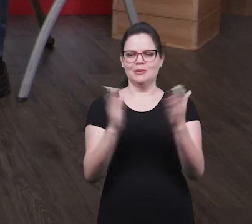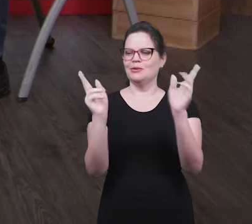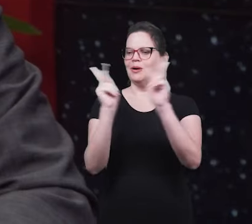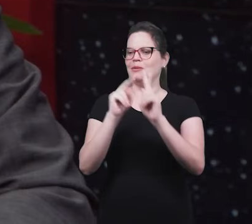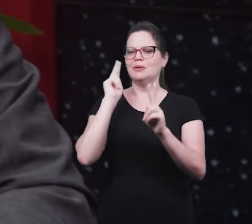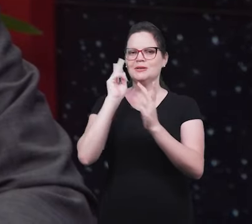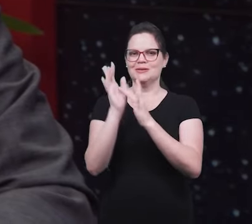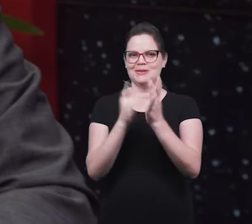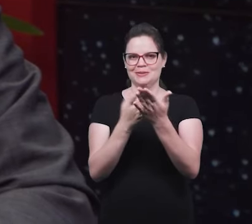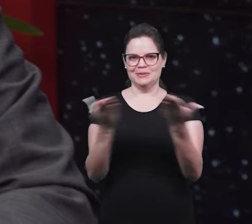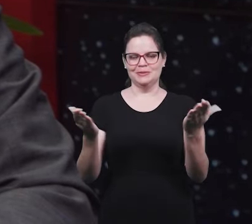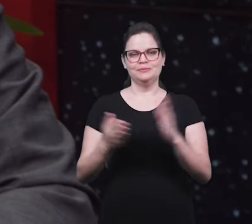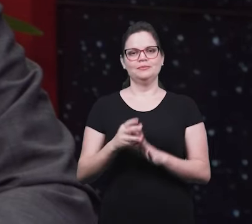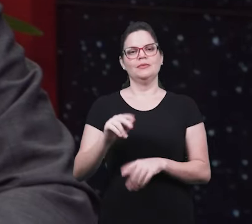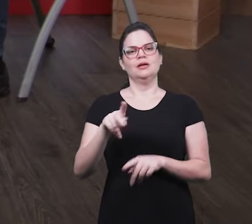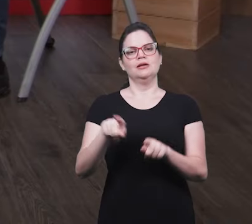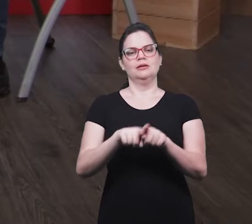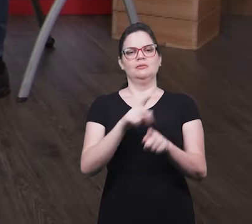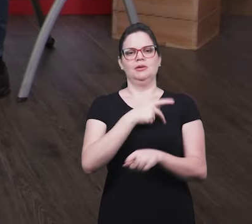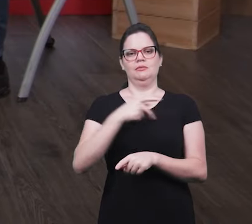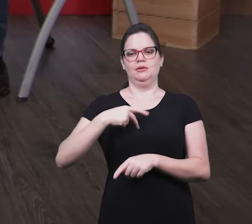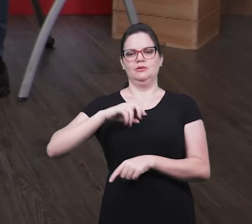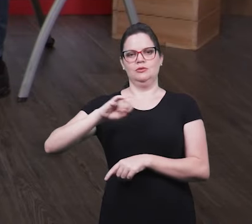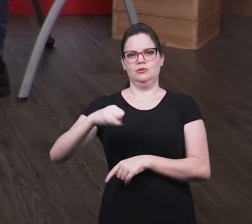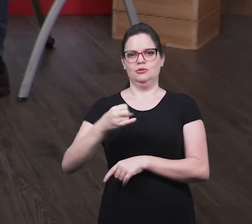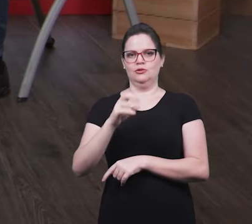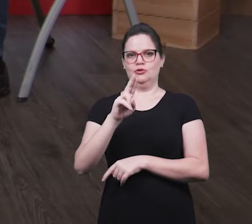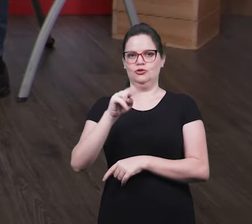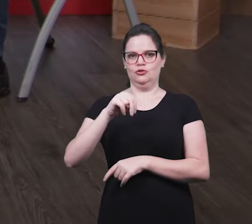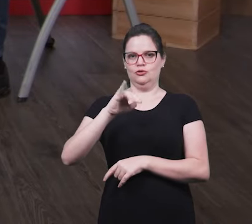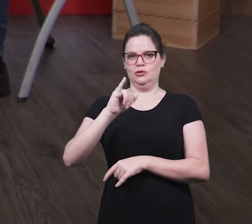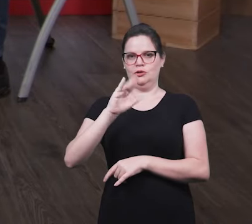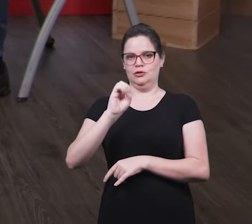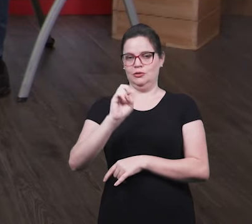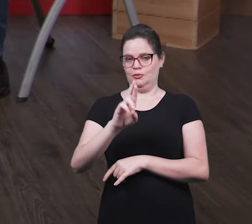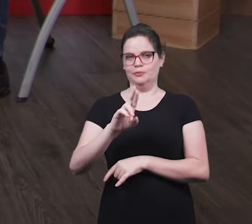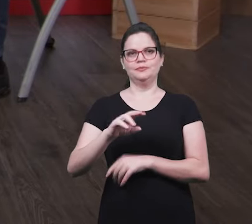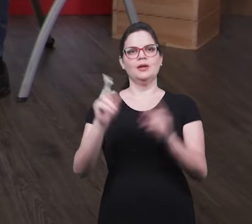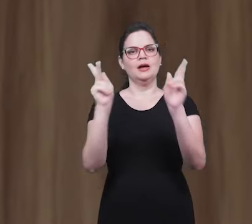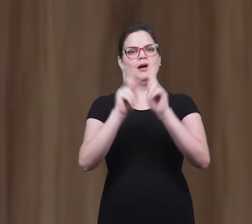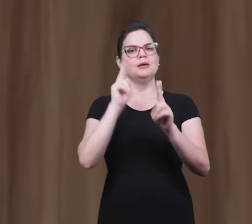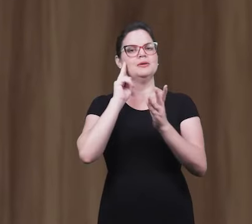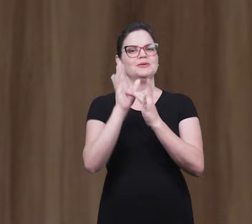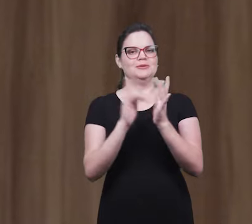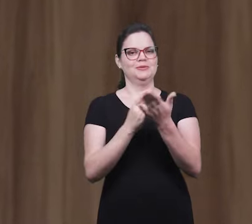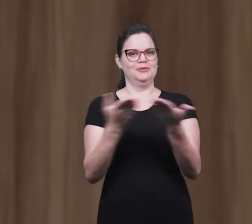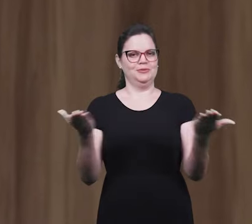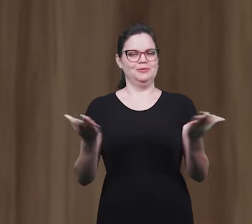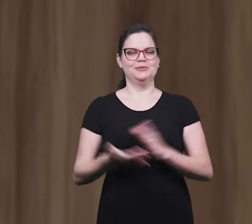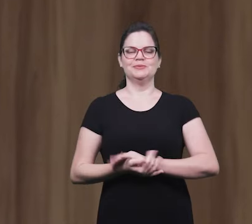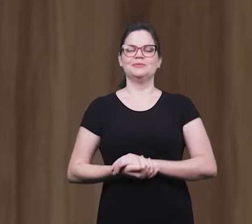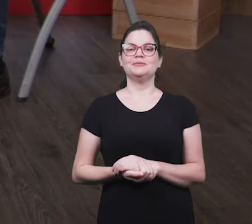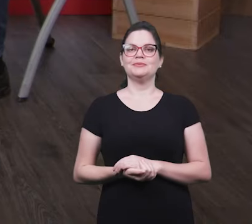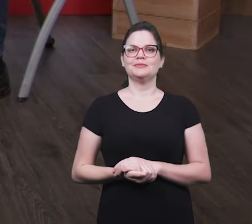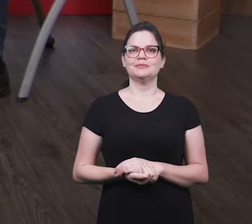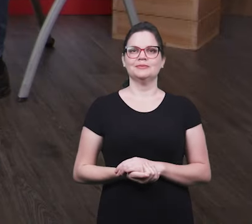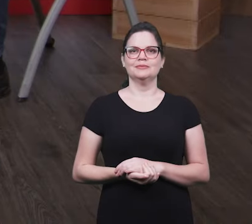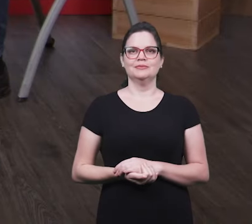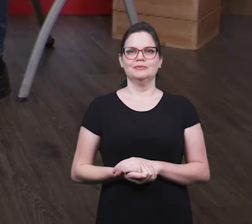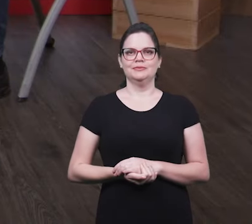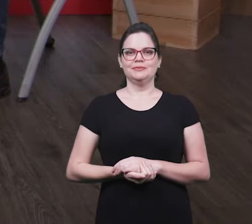Júlio, aos nossos irmãos. E Júlio Filgueiras, paz do Senhor Júlio. Paz do Senhor, pastor Sérgio, pastor Jerônimo e todos que participam conosco.